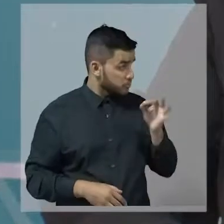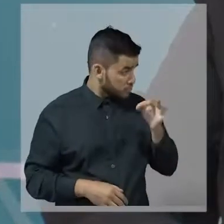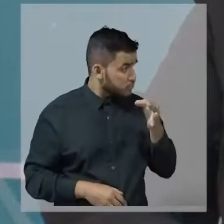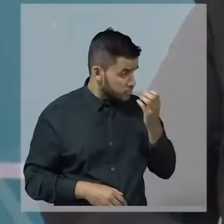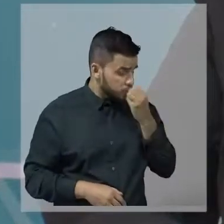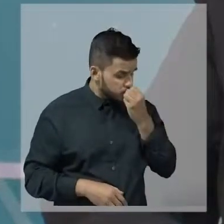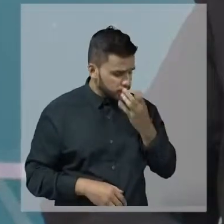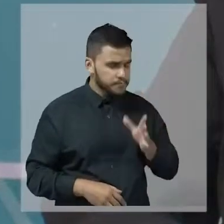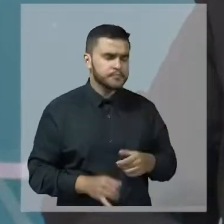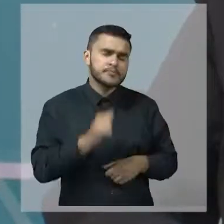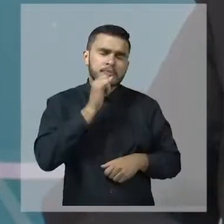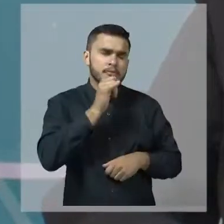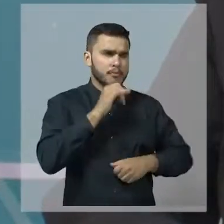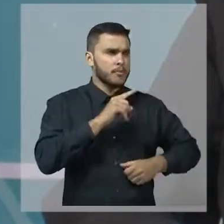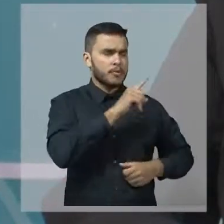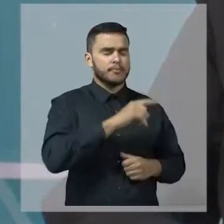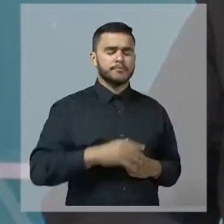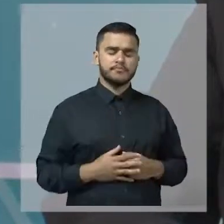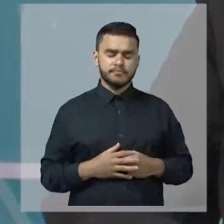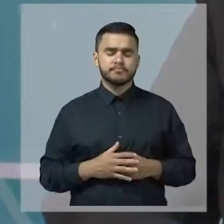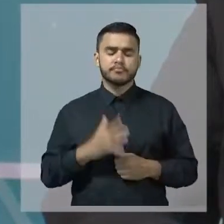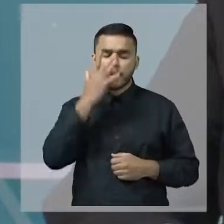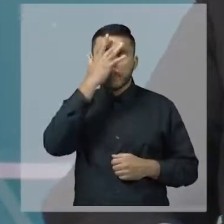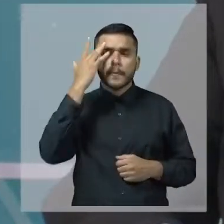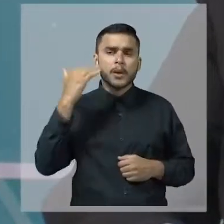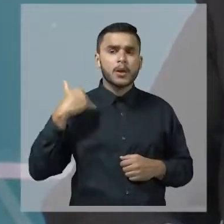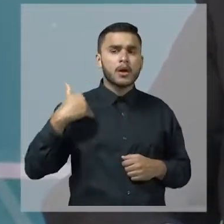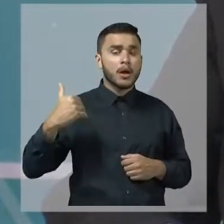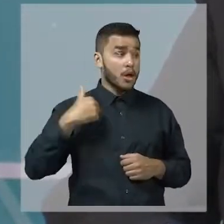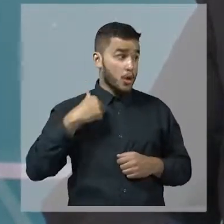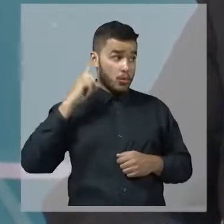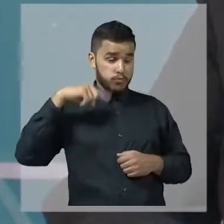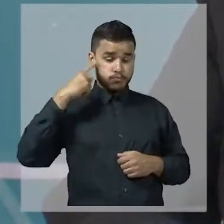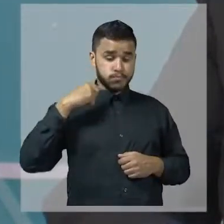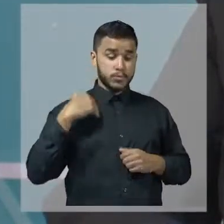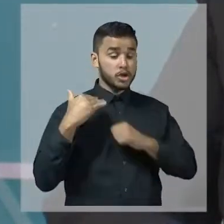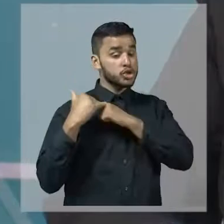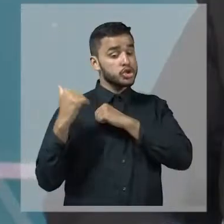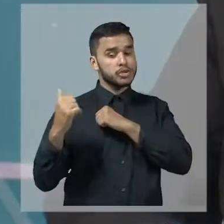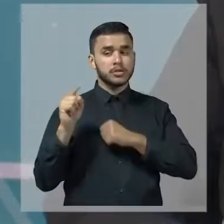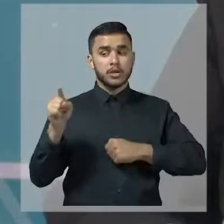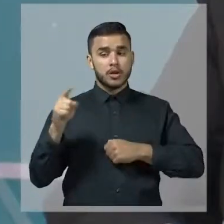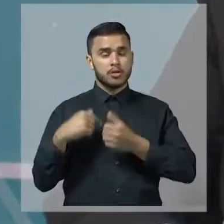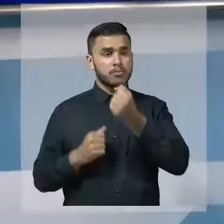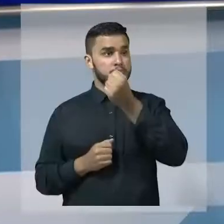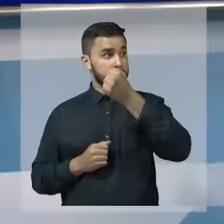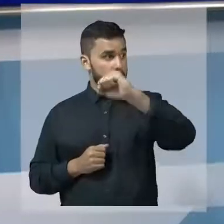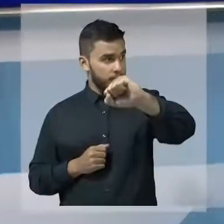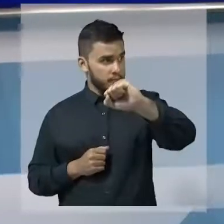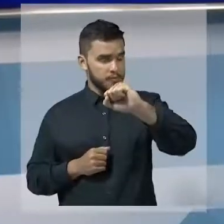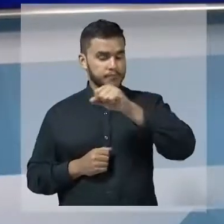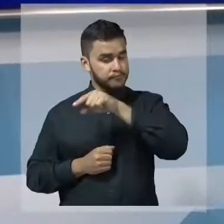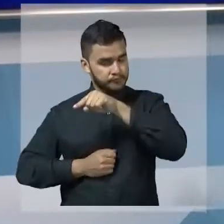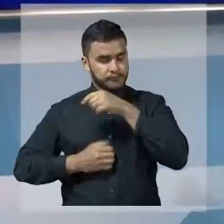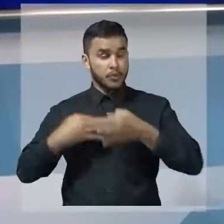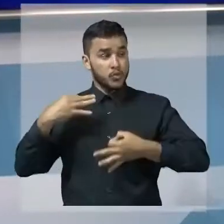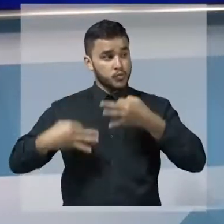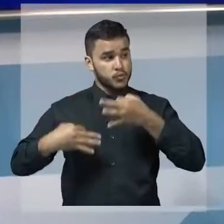imagine que uma pessoa me procure como advogado para fazer sua defesa no tribunal do